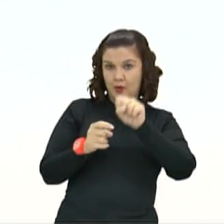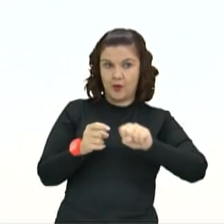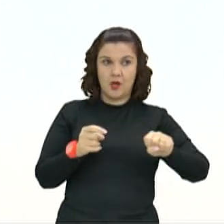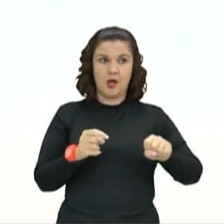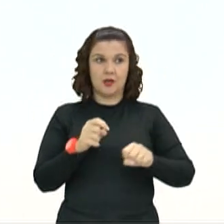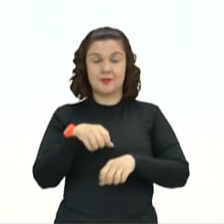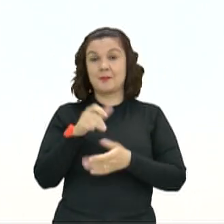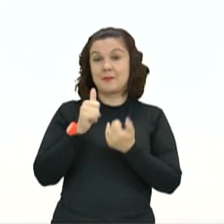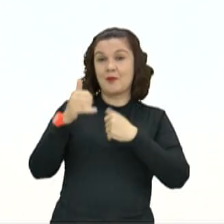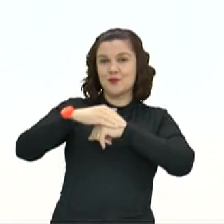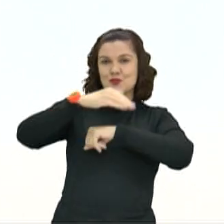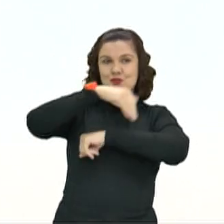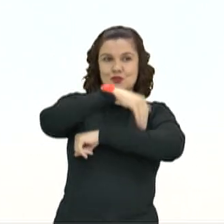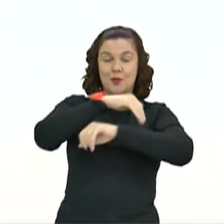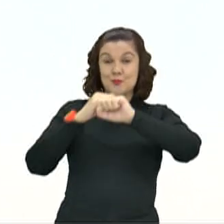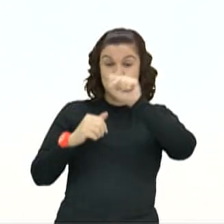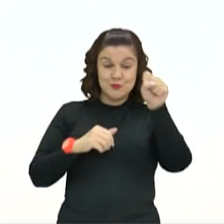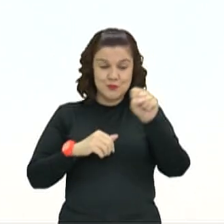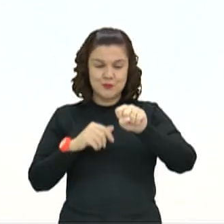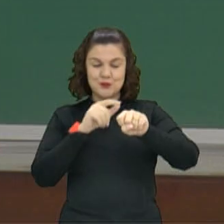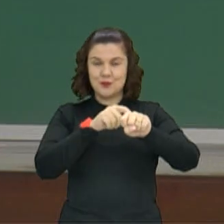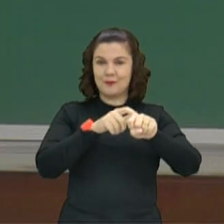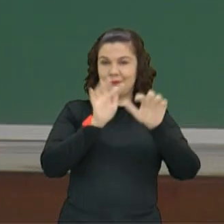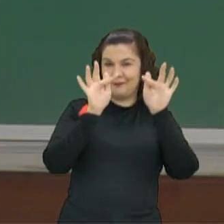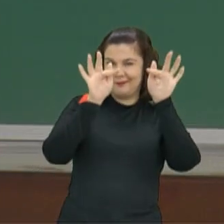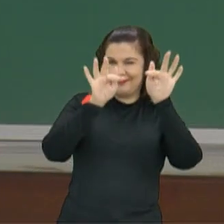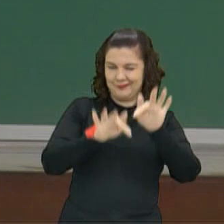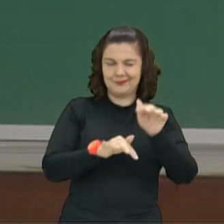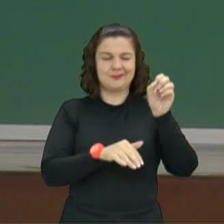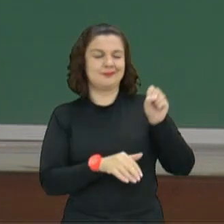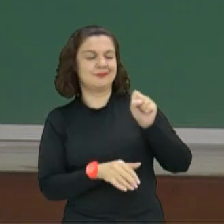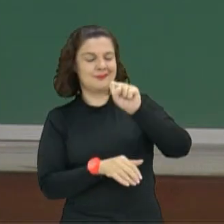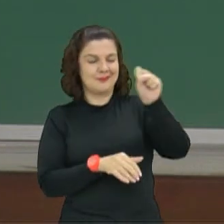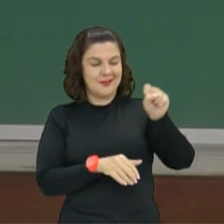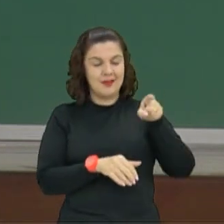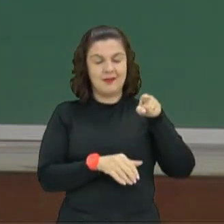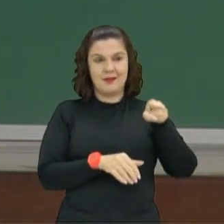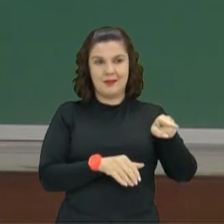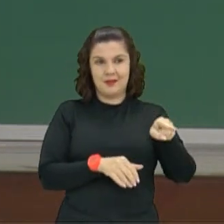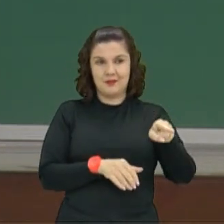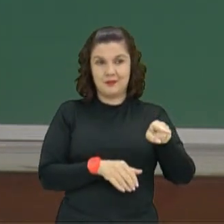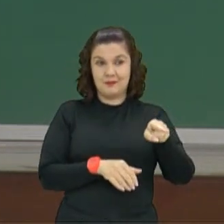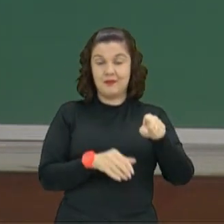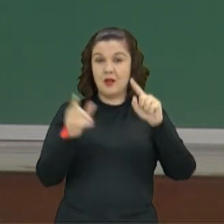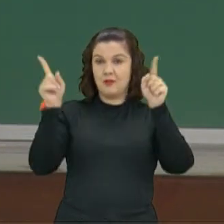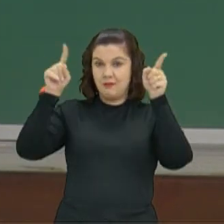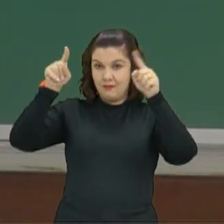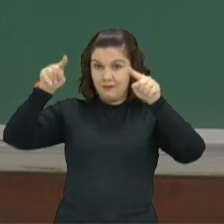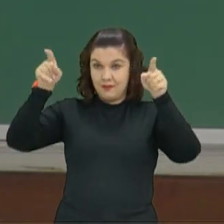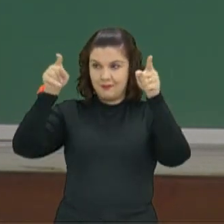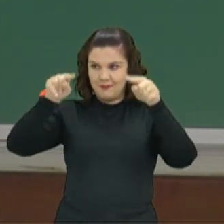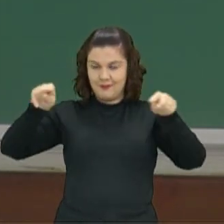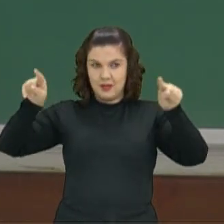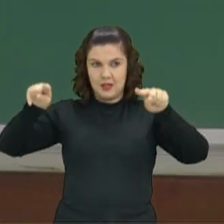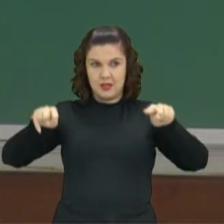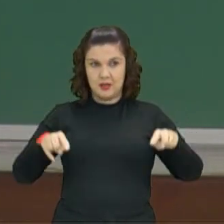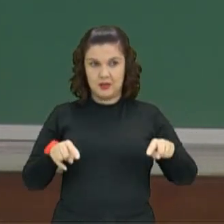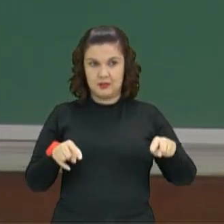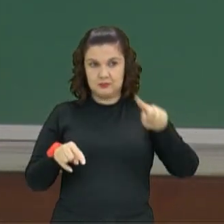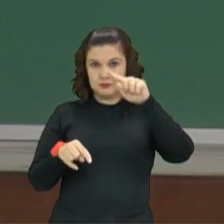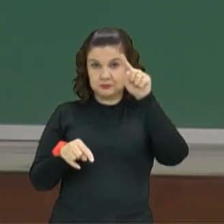Sapo-Joe, solução. Tá bom? Ó, tem aqui, conjunto solução, abre